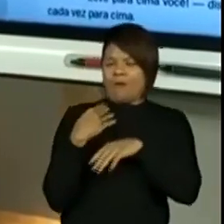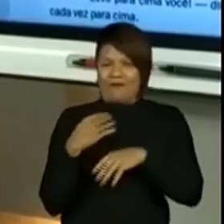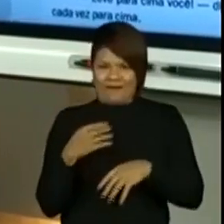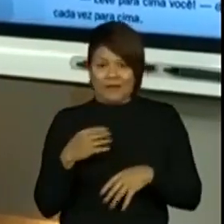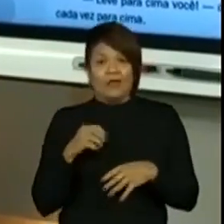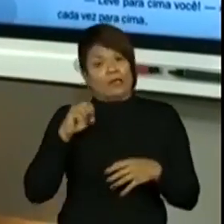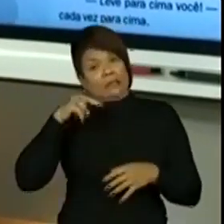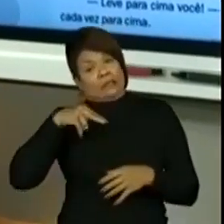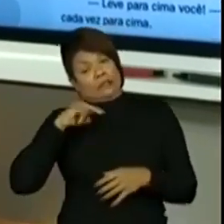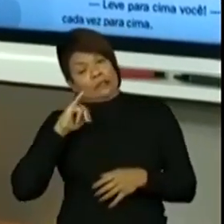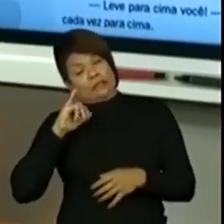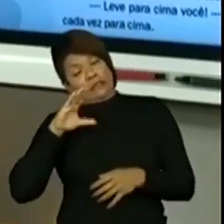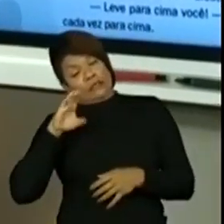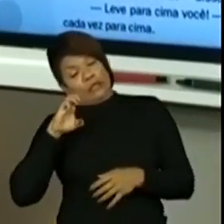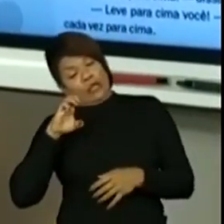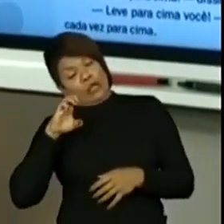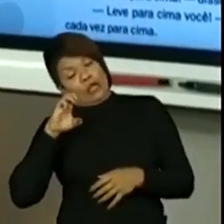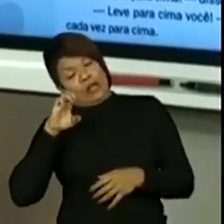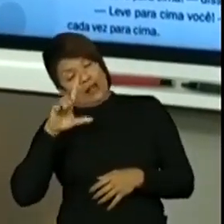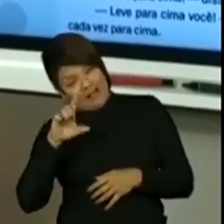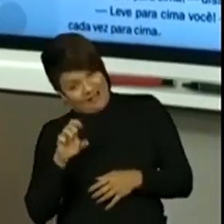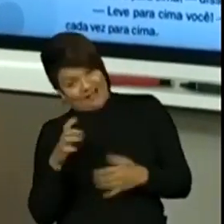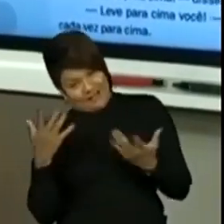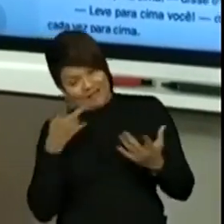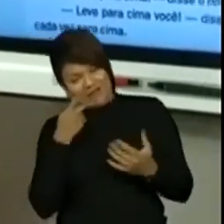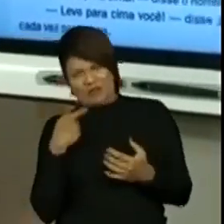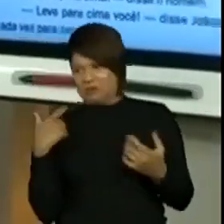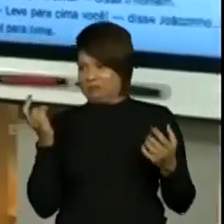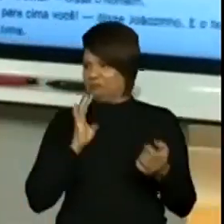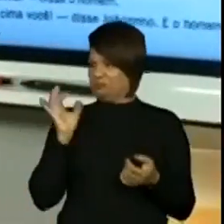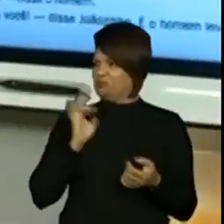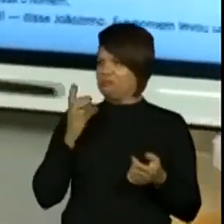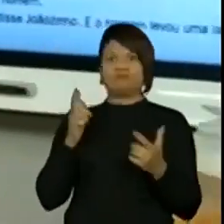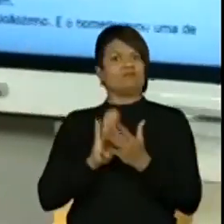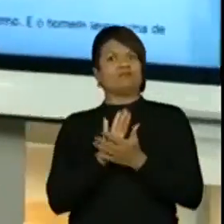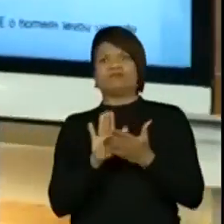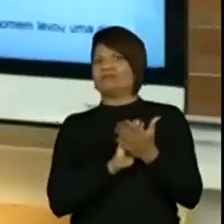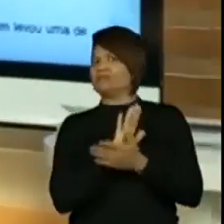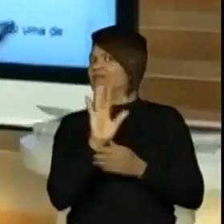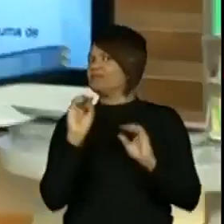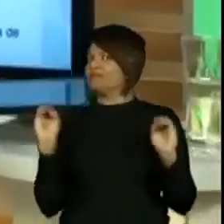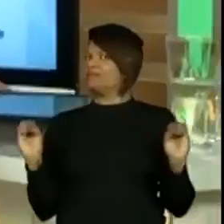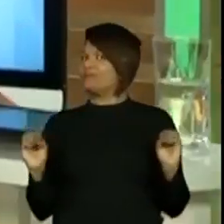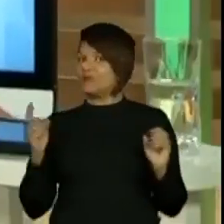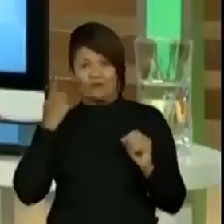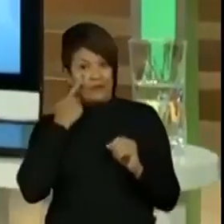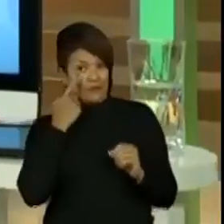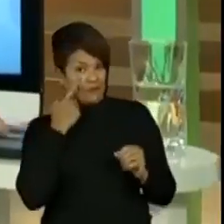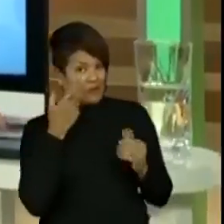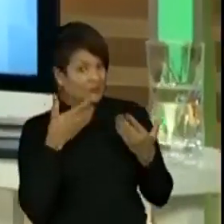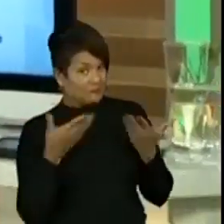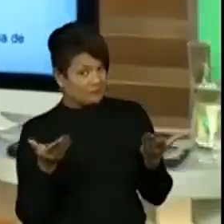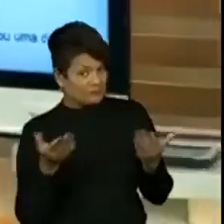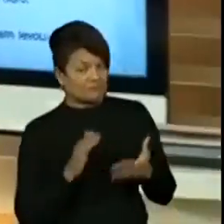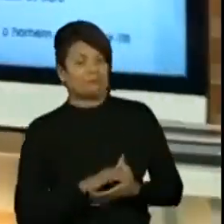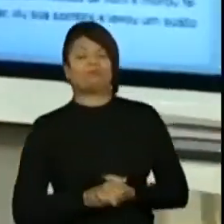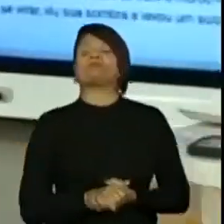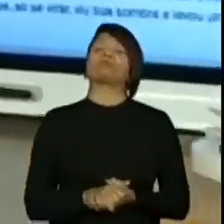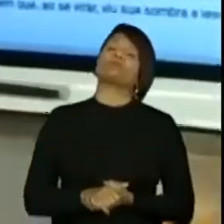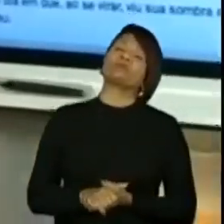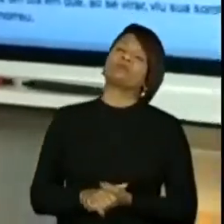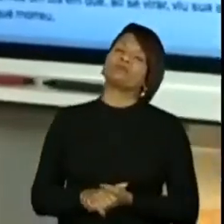mesmo. Muita gente conhece a história. Ele vai conseguir. Vamos ver o que vai acontecer com a nossa